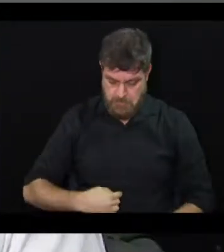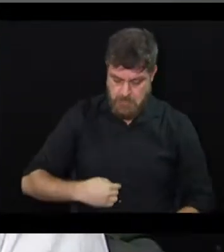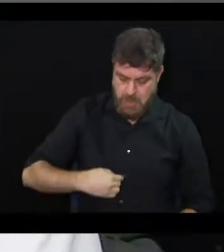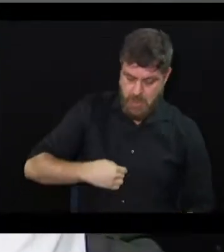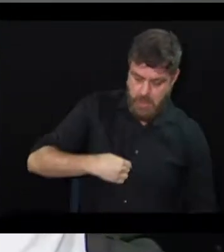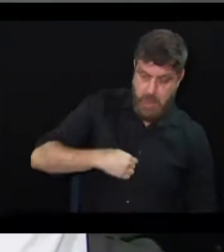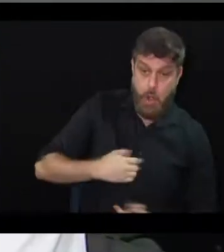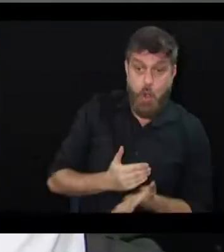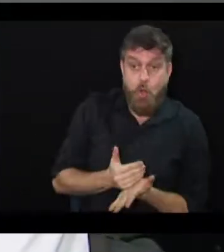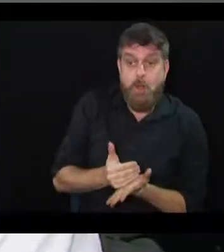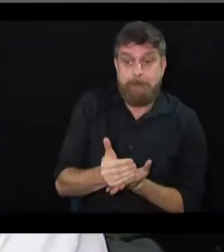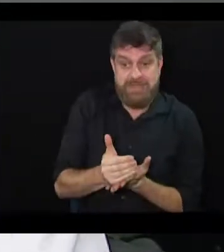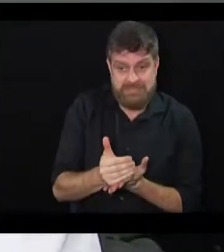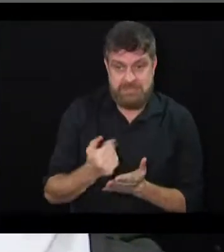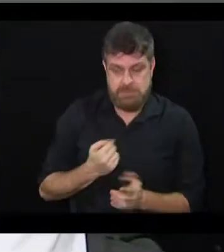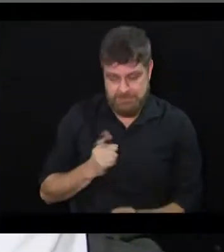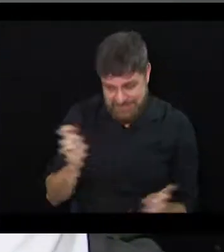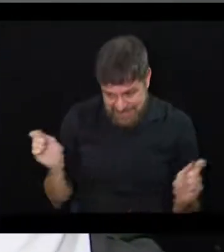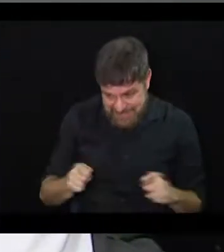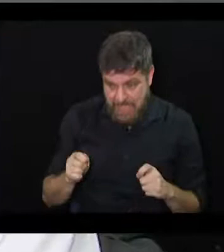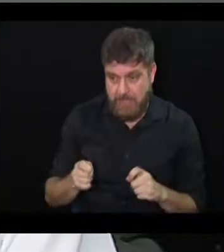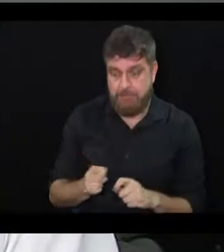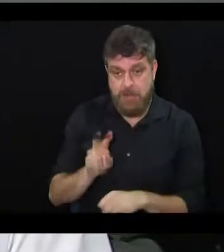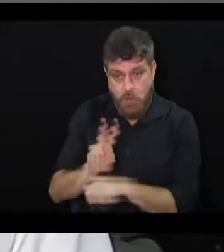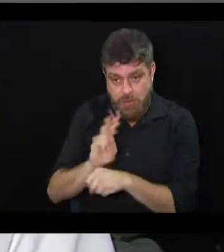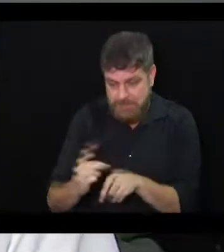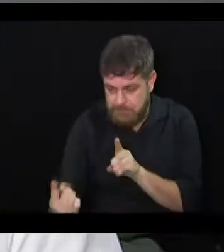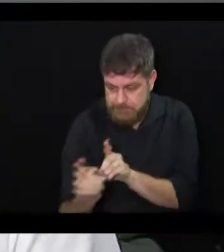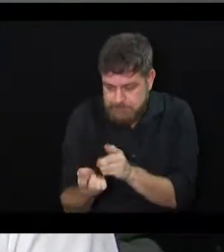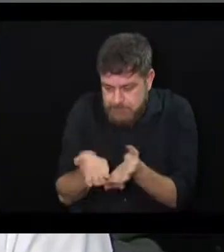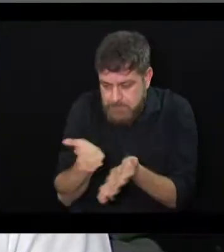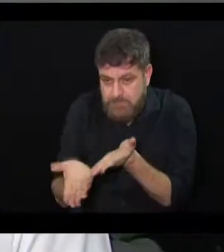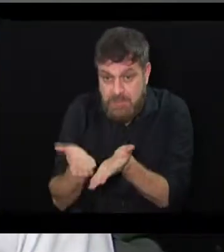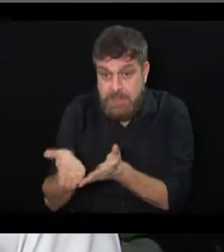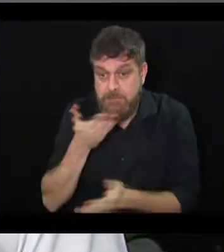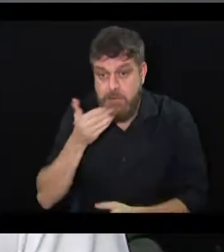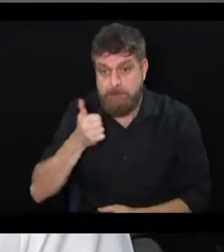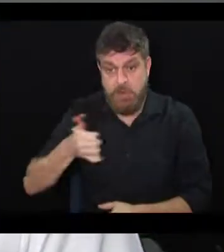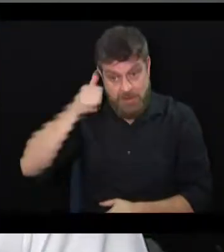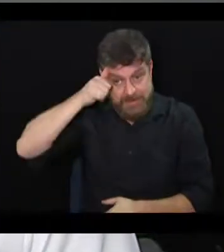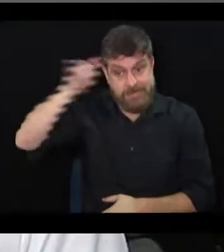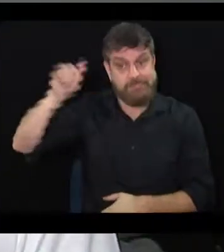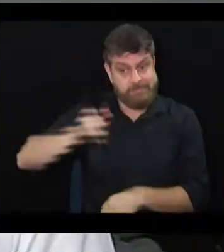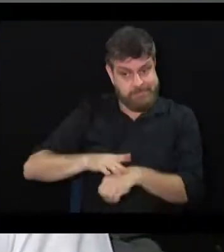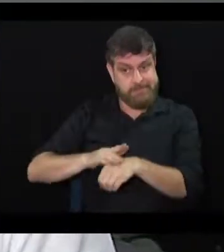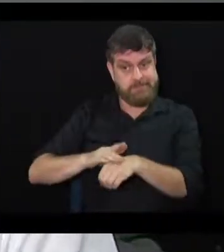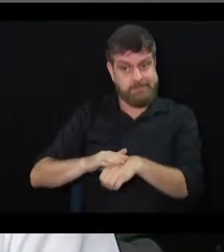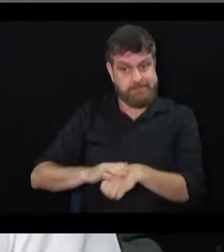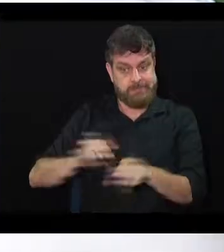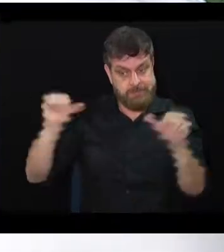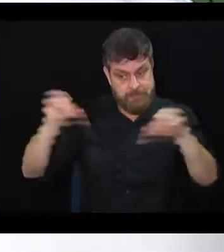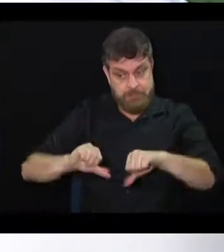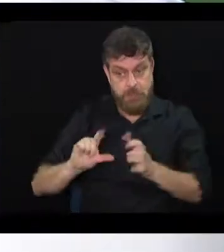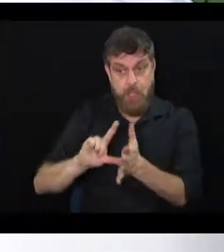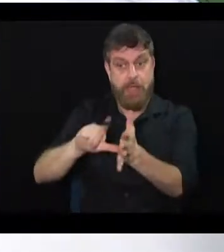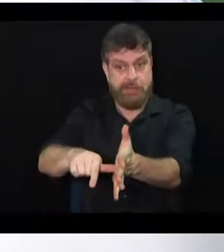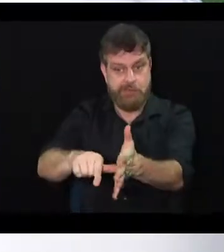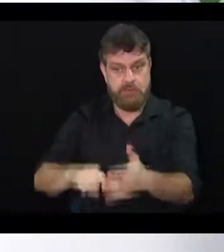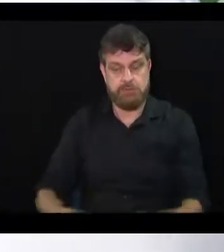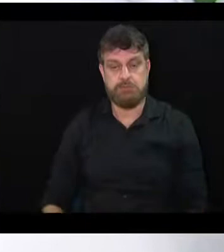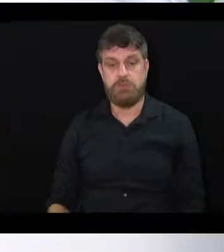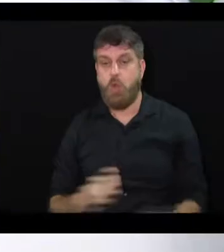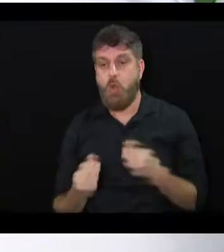gente consegue identificar, melhor tratamento para evitar as complicações que a escoliose pode proporcionar. Para